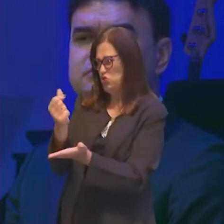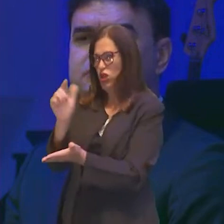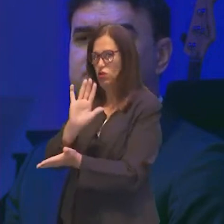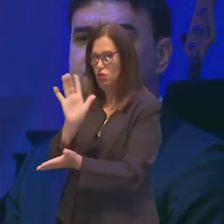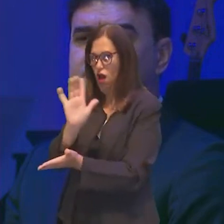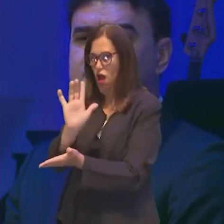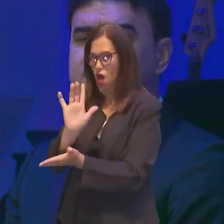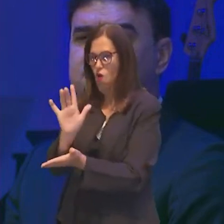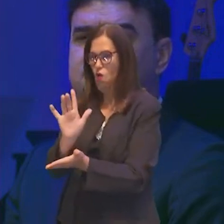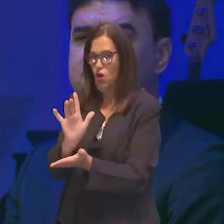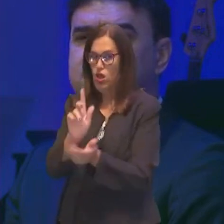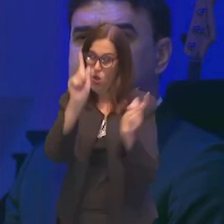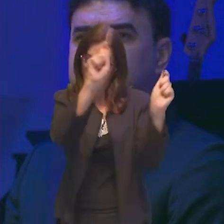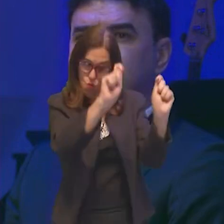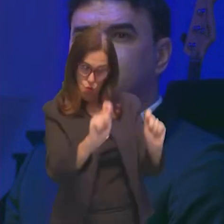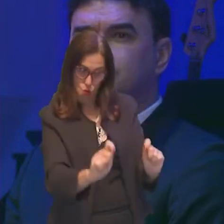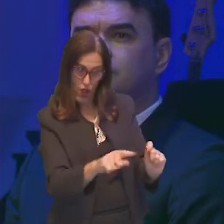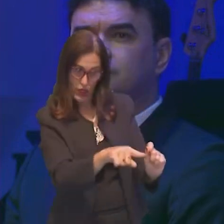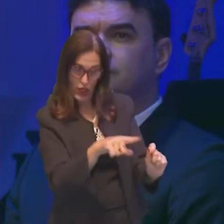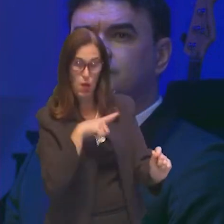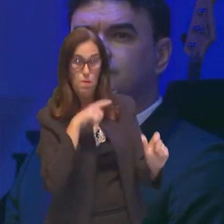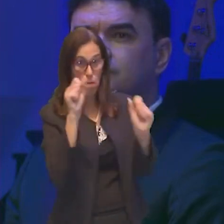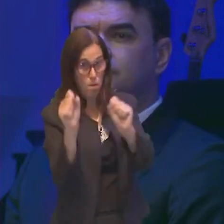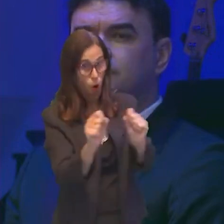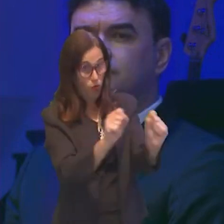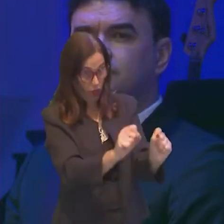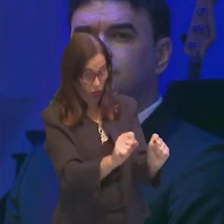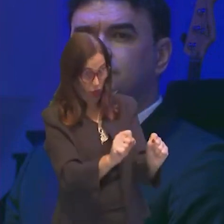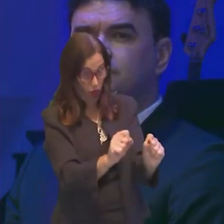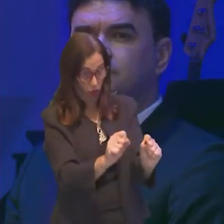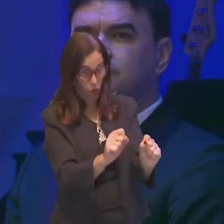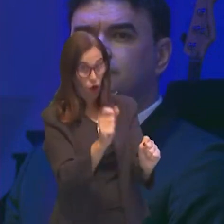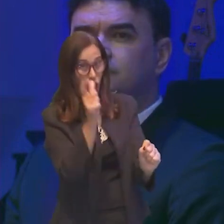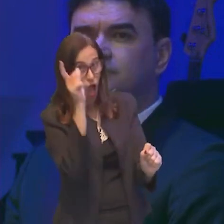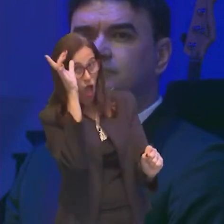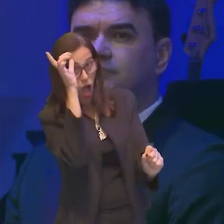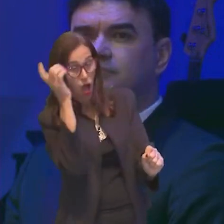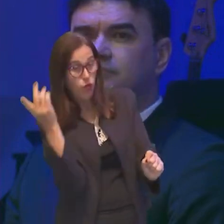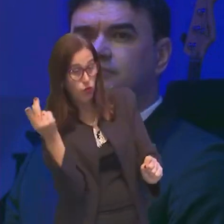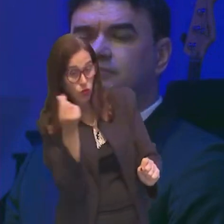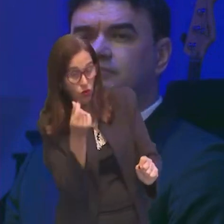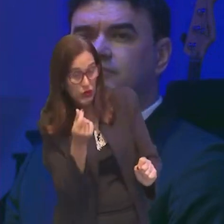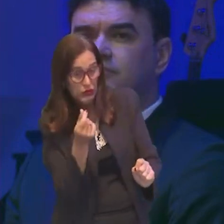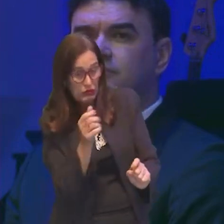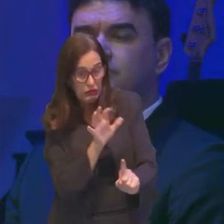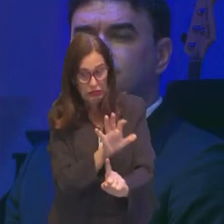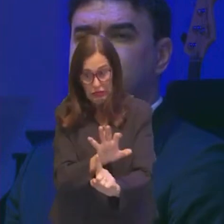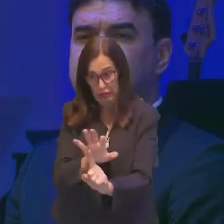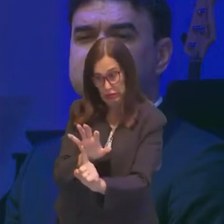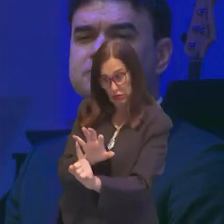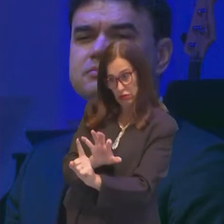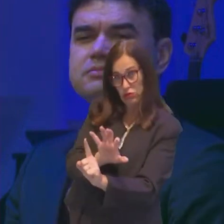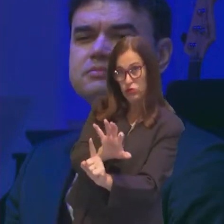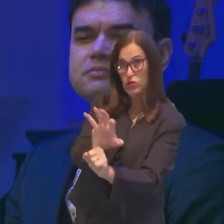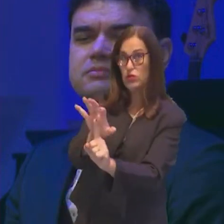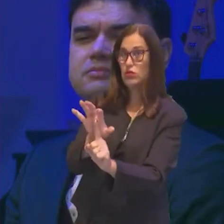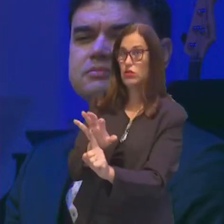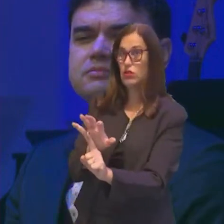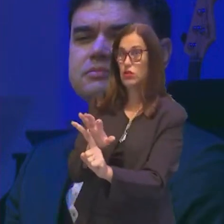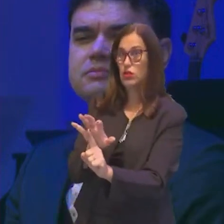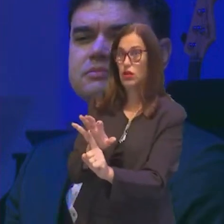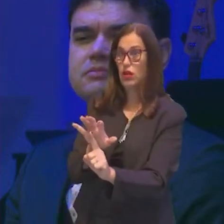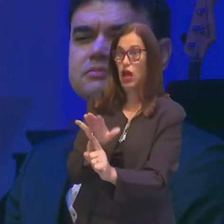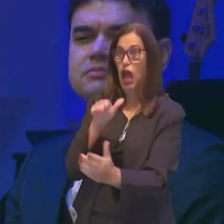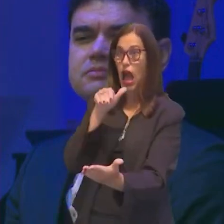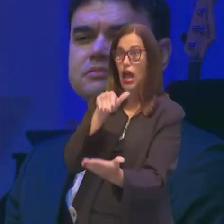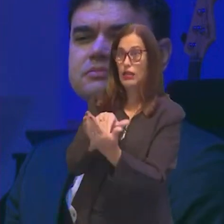ele como entidade tem o poder de interferir, influenciar e